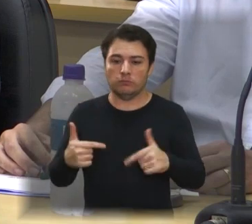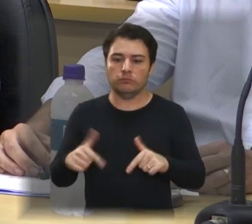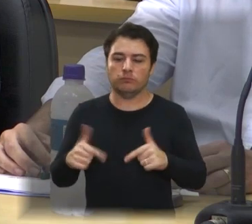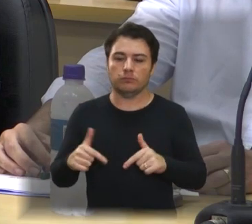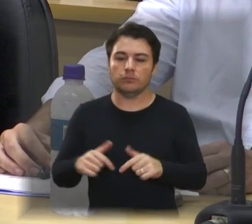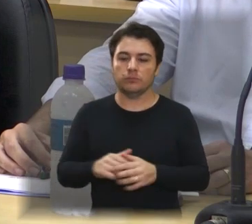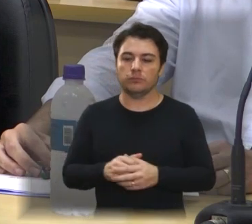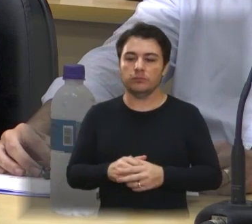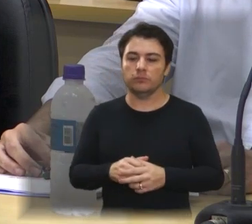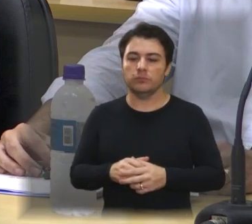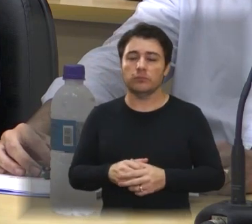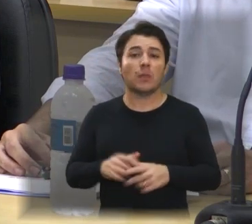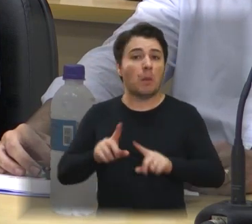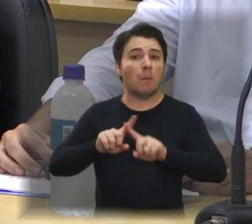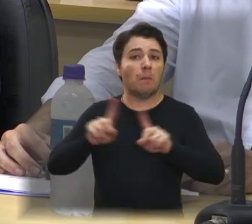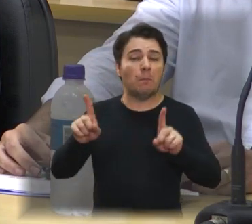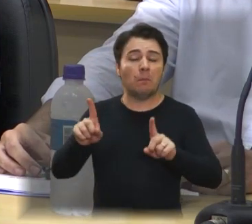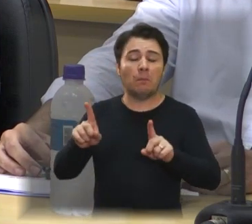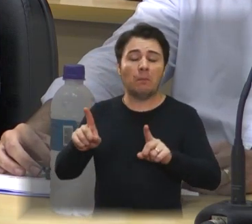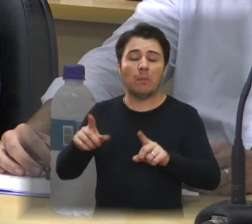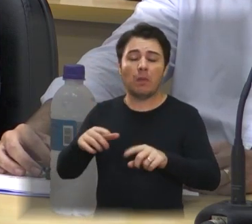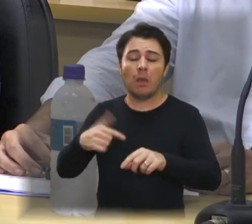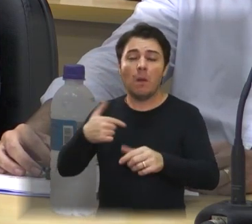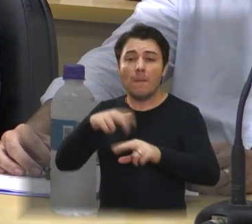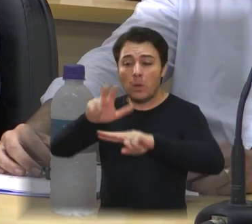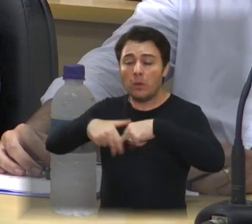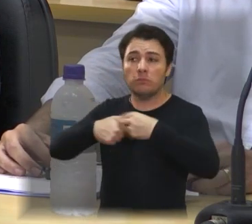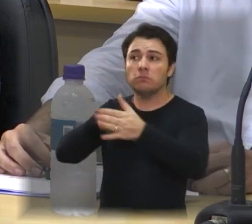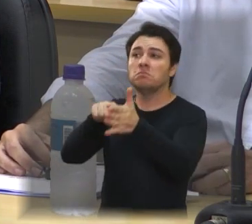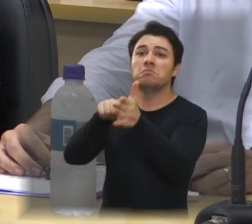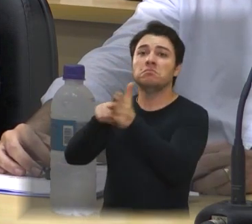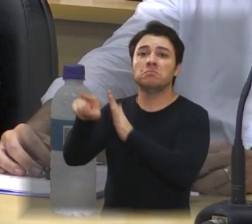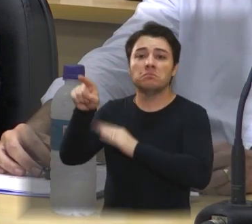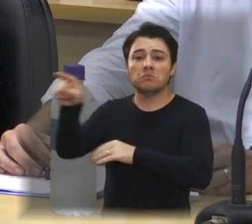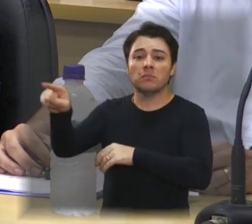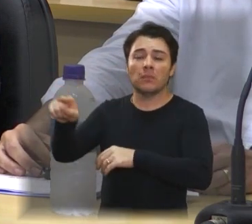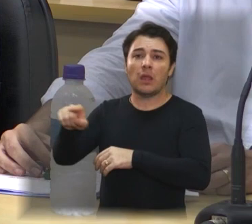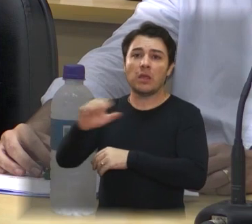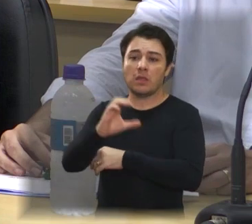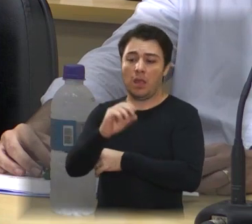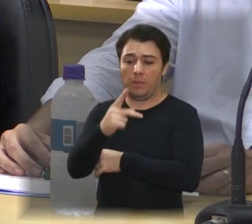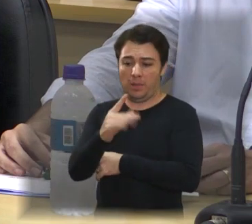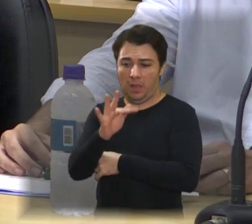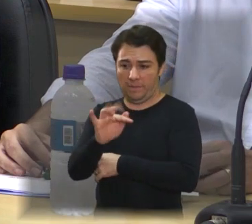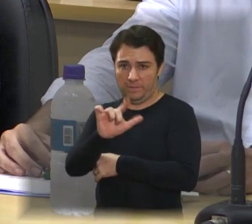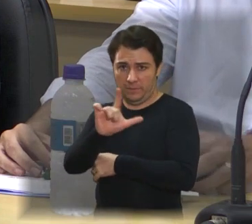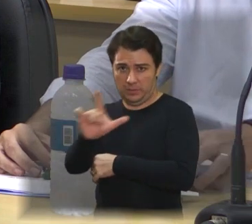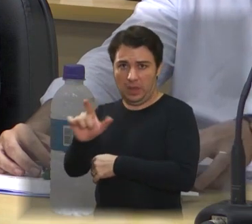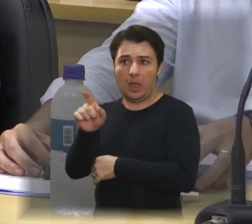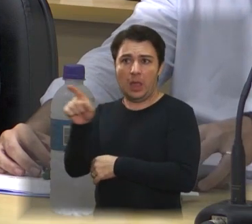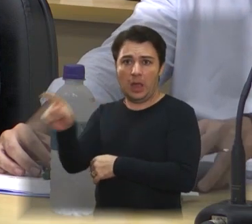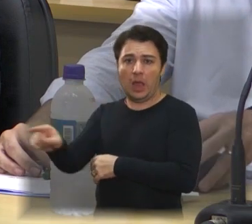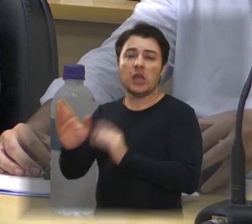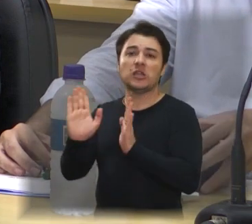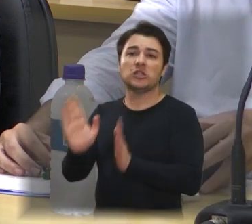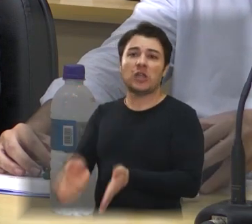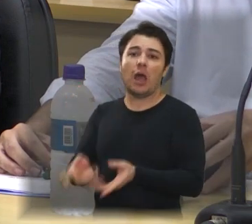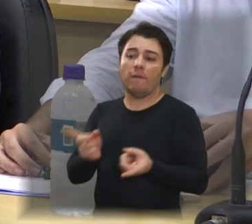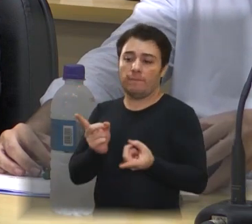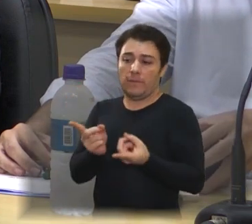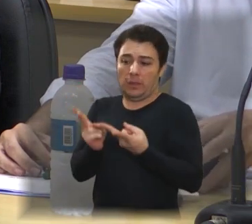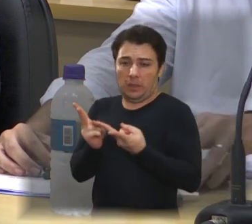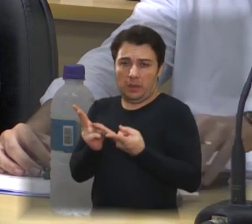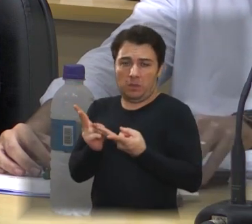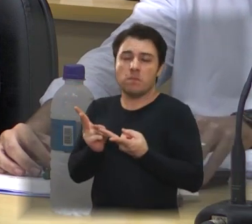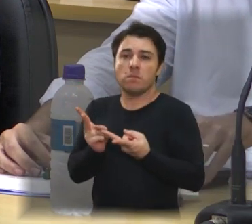né e fica a pergunta se se com a sua privatização causou uma mudança visando